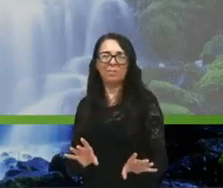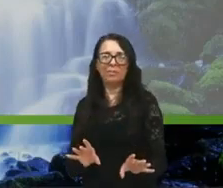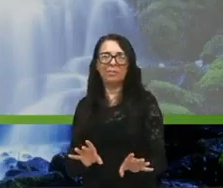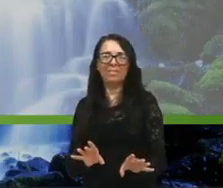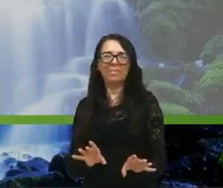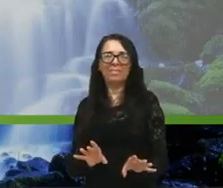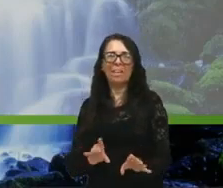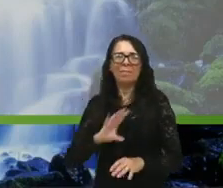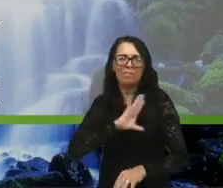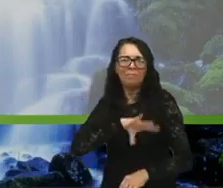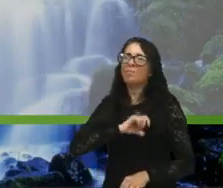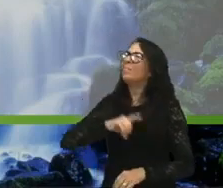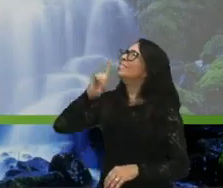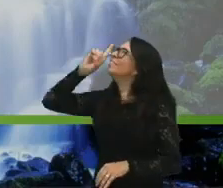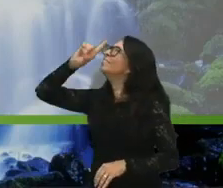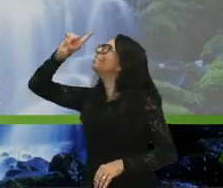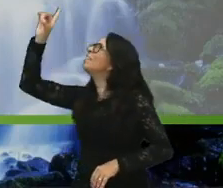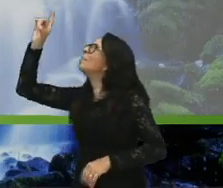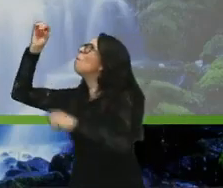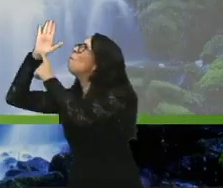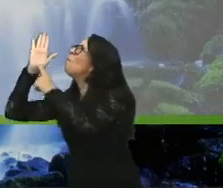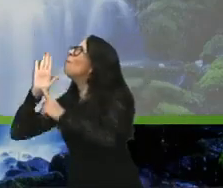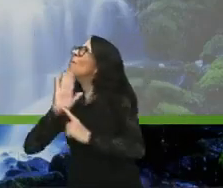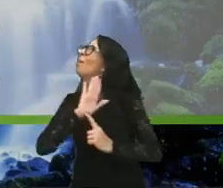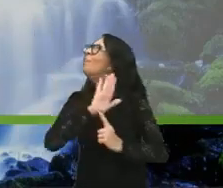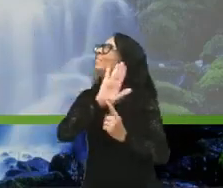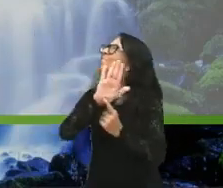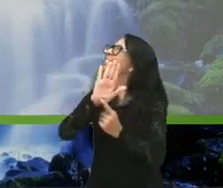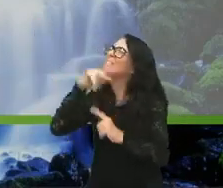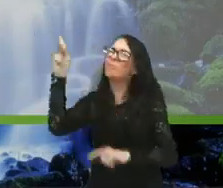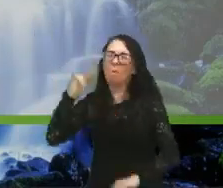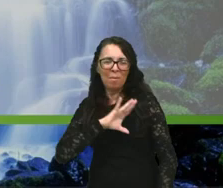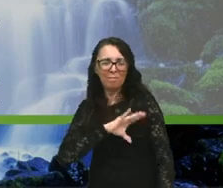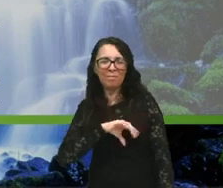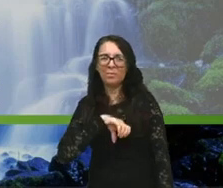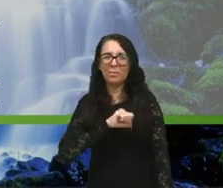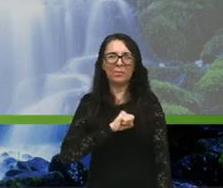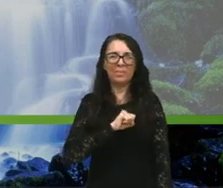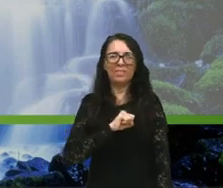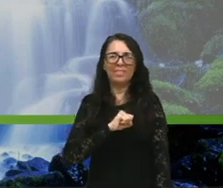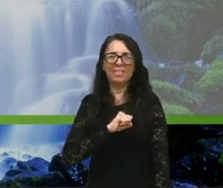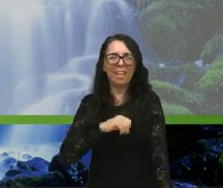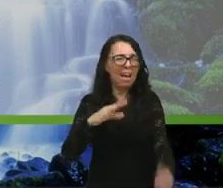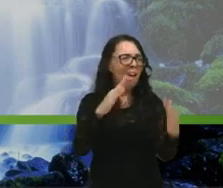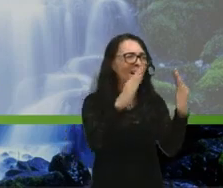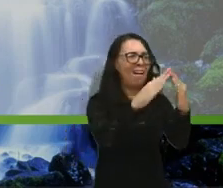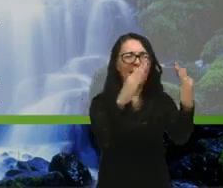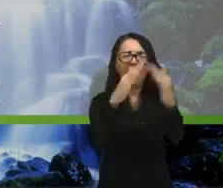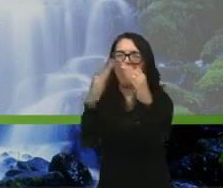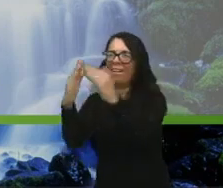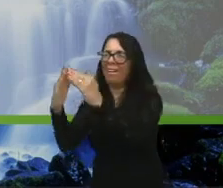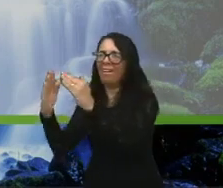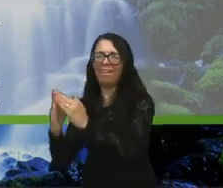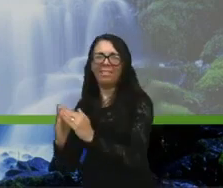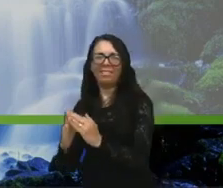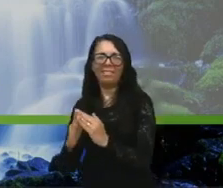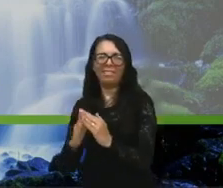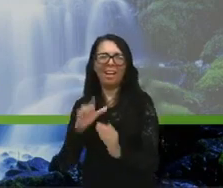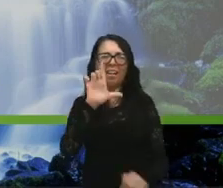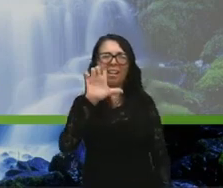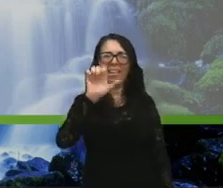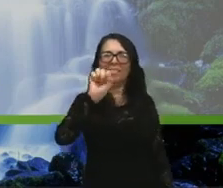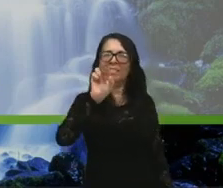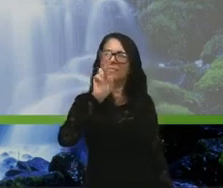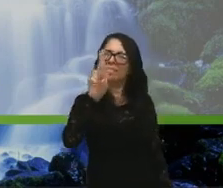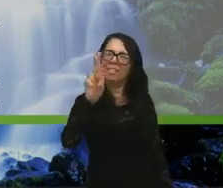casa, em cada vida. Haja uma manifestação do teu Espírito.